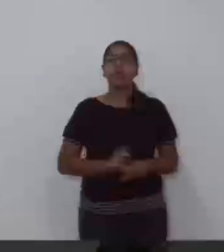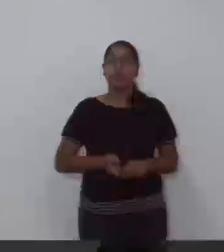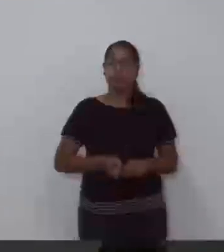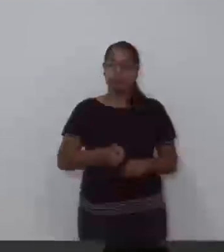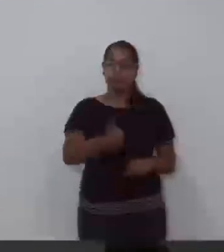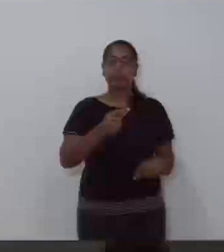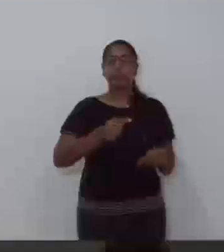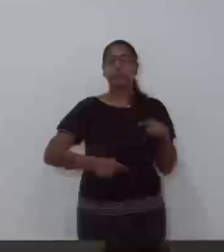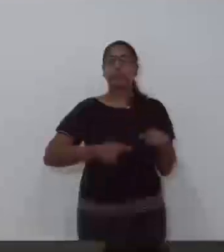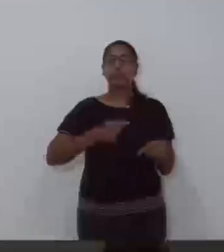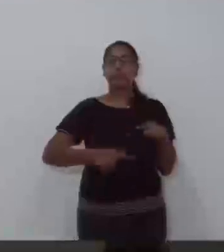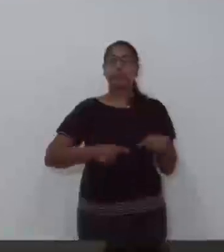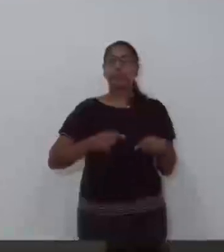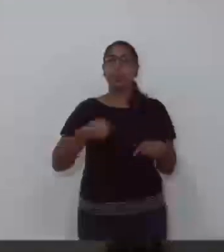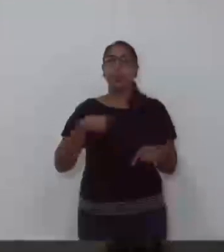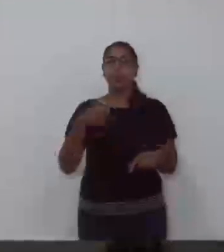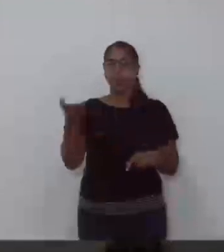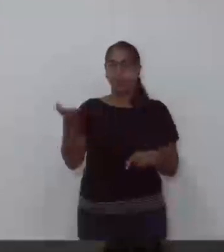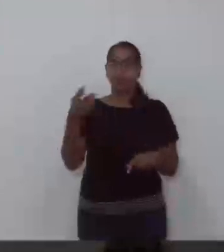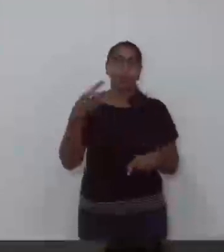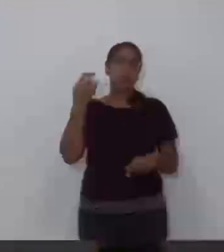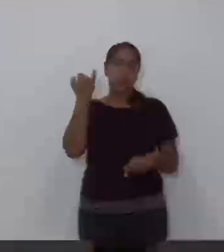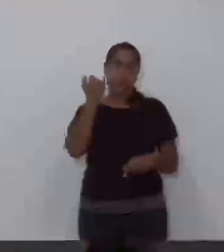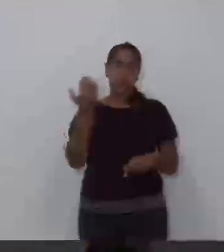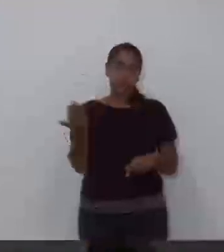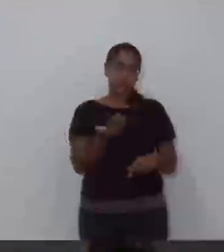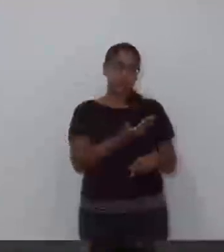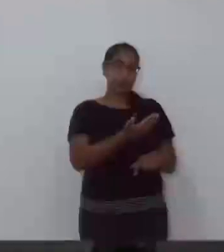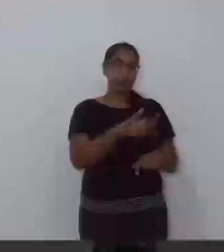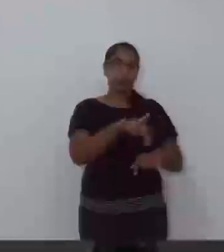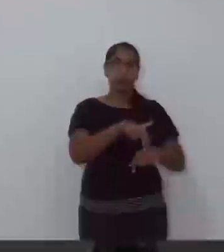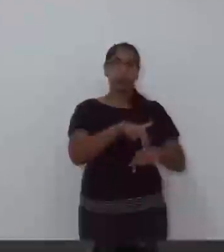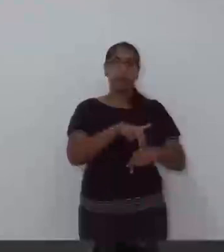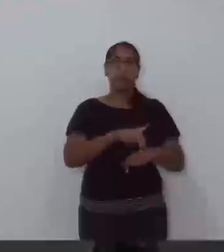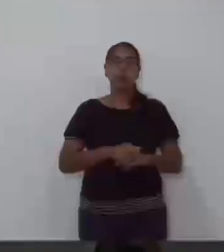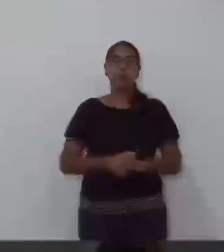Continua em discussão. Peço a palavra, senhor Tem a presidente. palavra, vereadora.